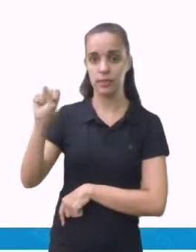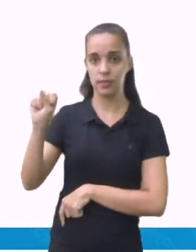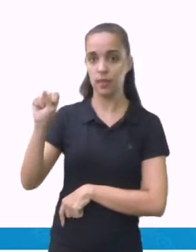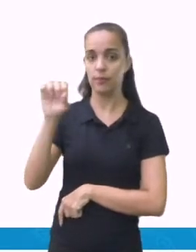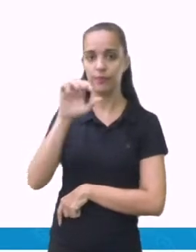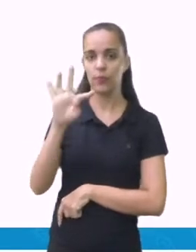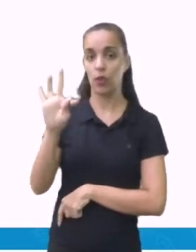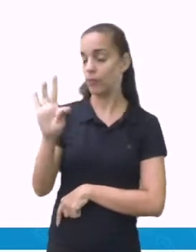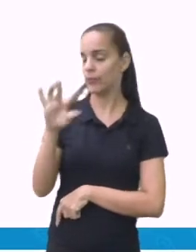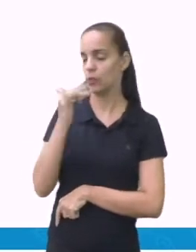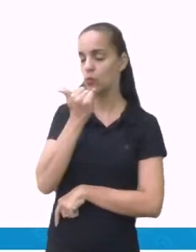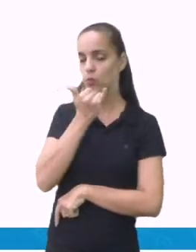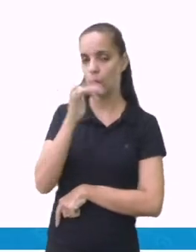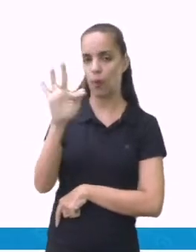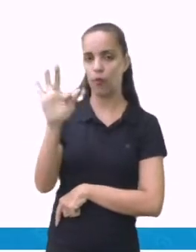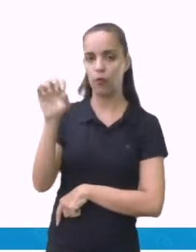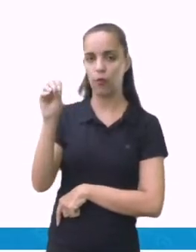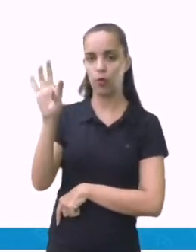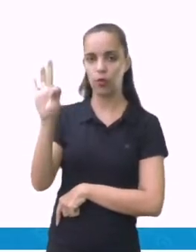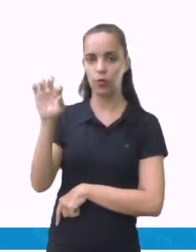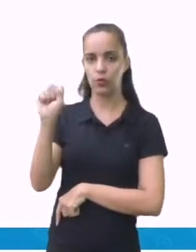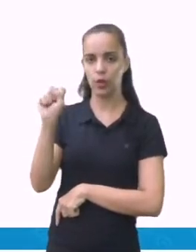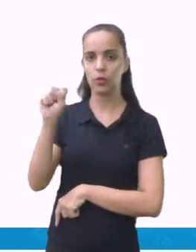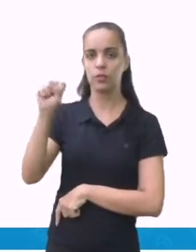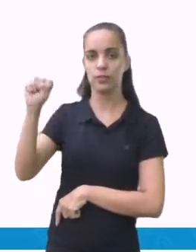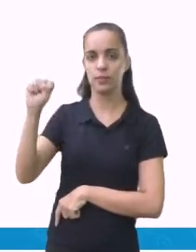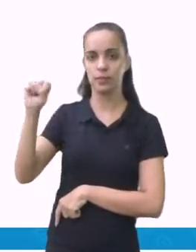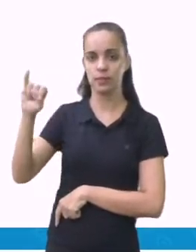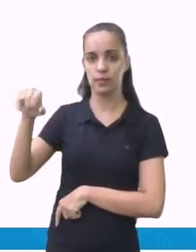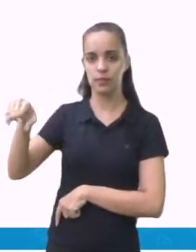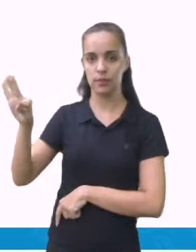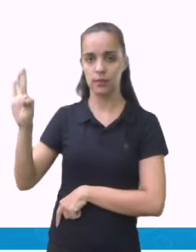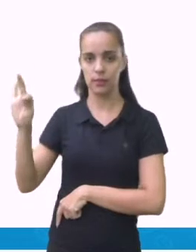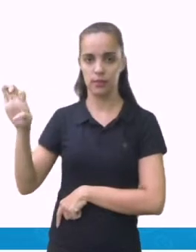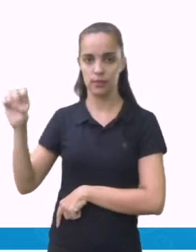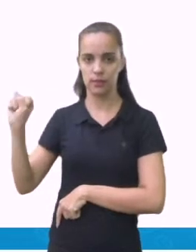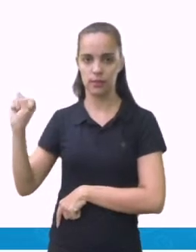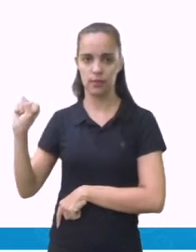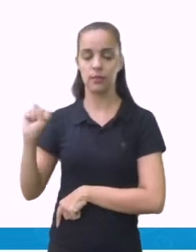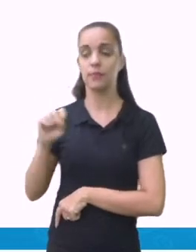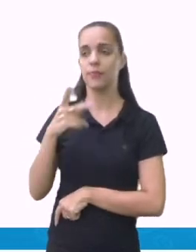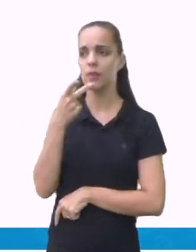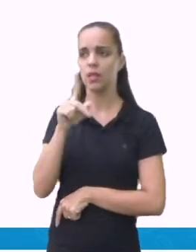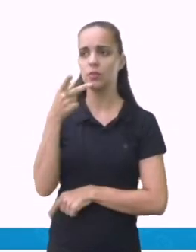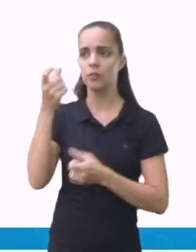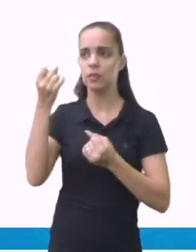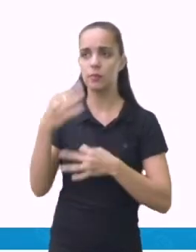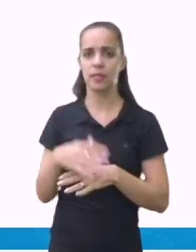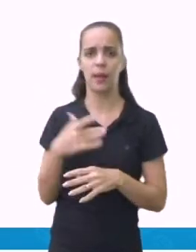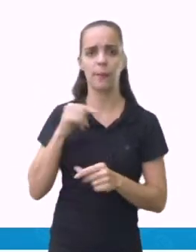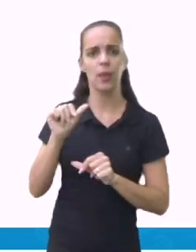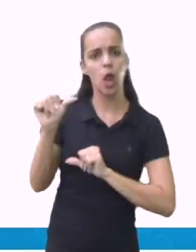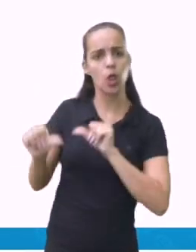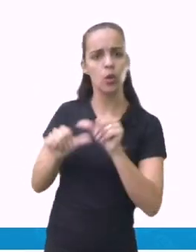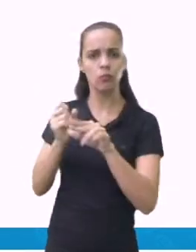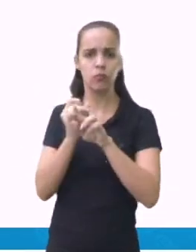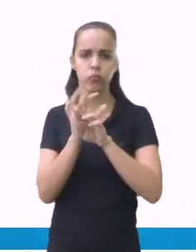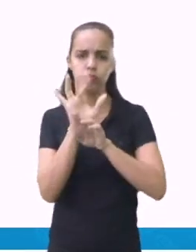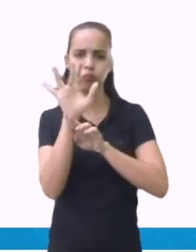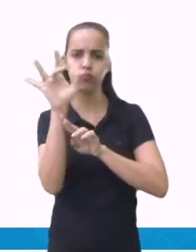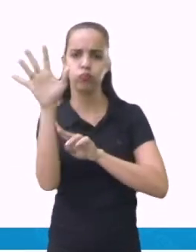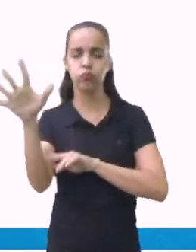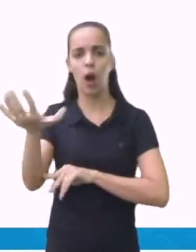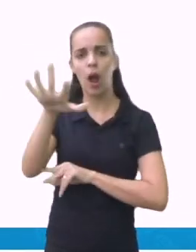esse processo aqui, ó. Trocas gasosas, respiração, produção do seu próprio